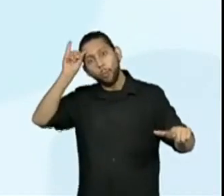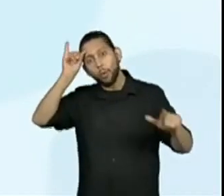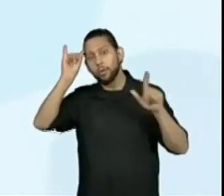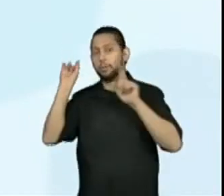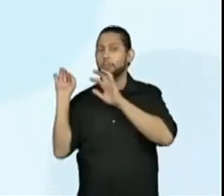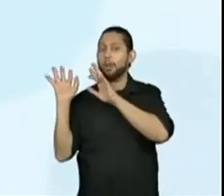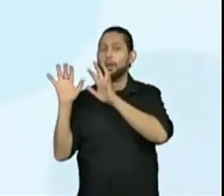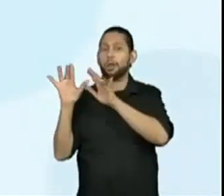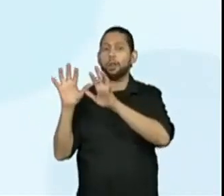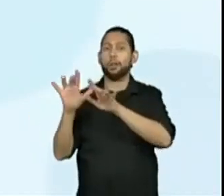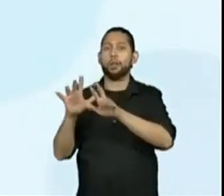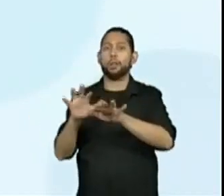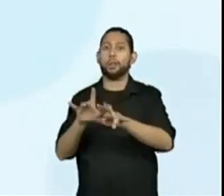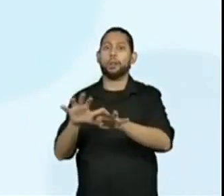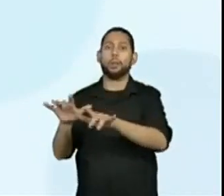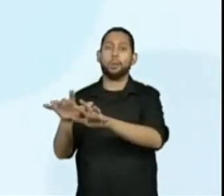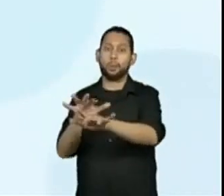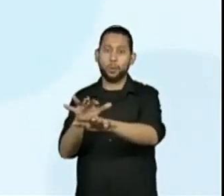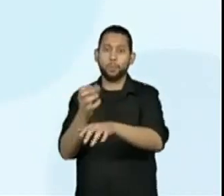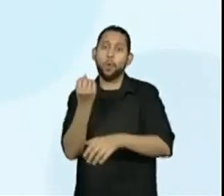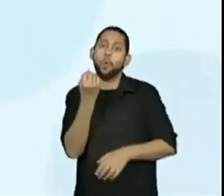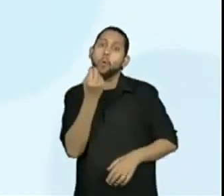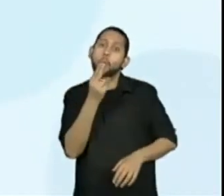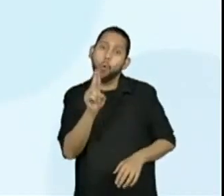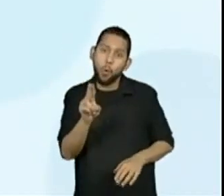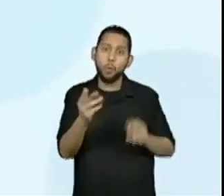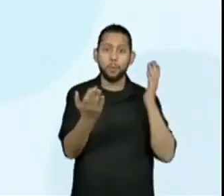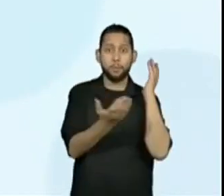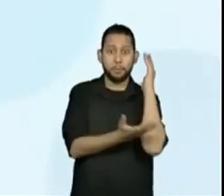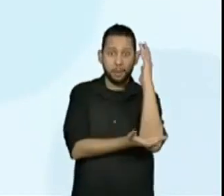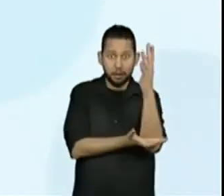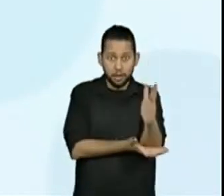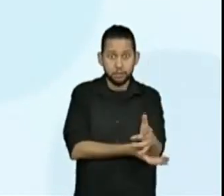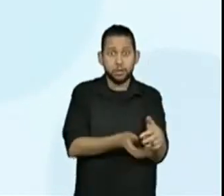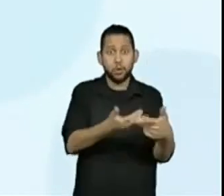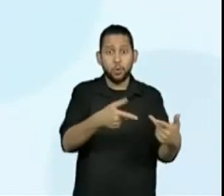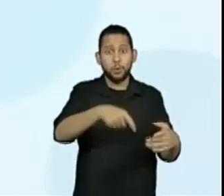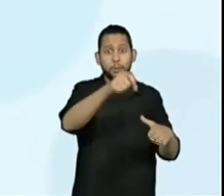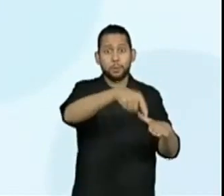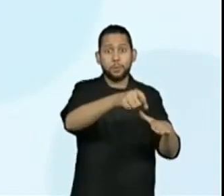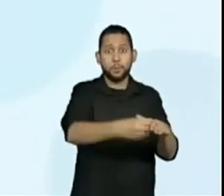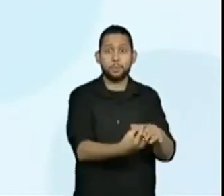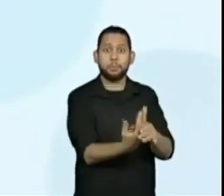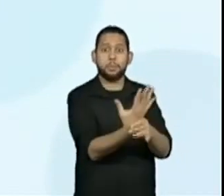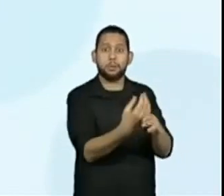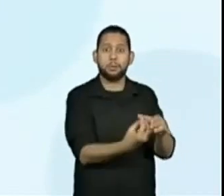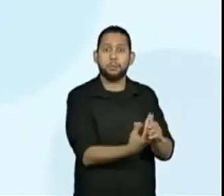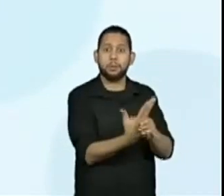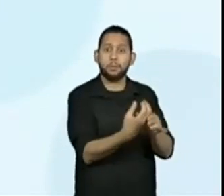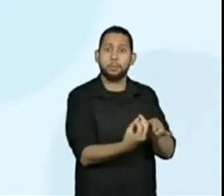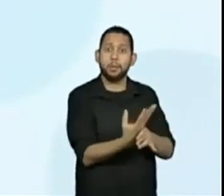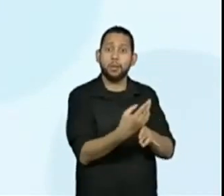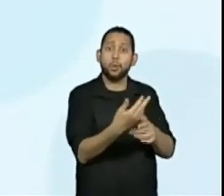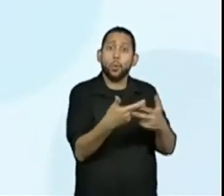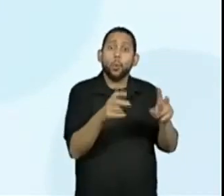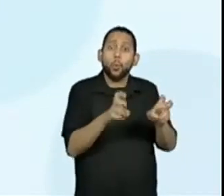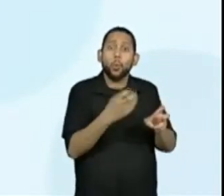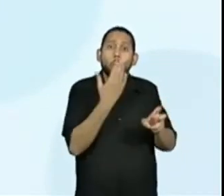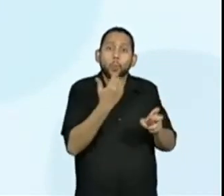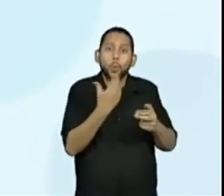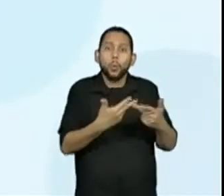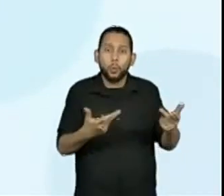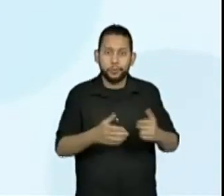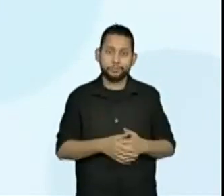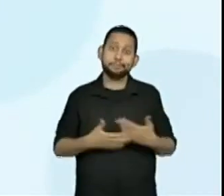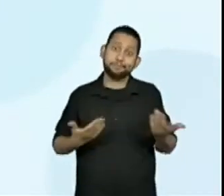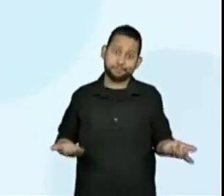e pecuária, vou colocar, também para a agricultura, através das queimadas,